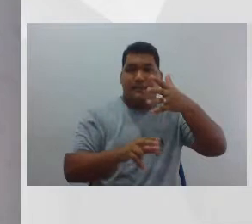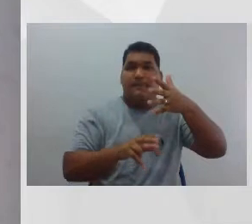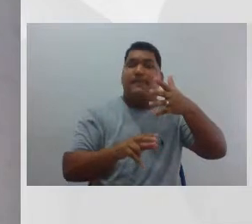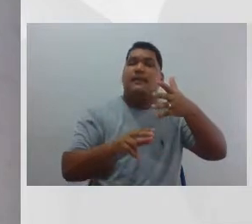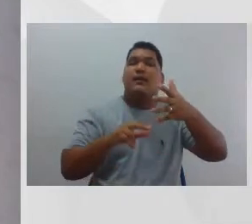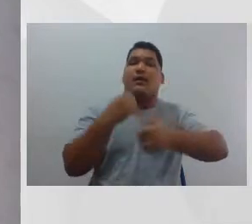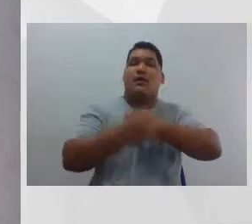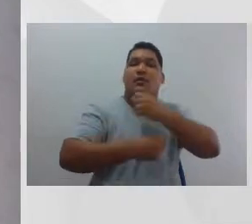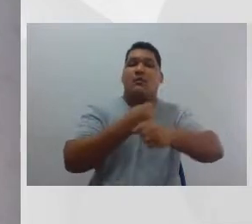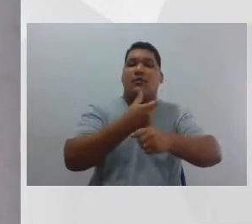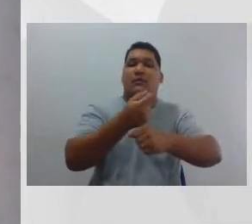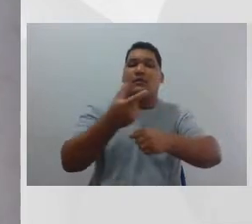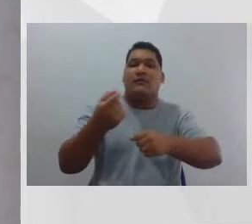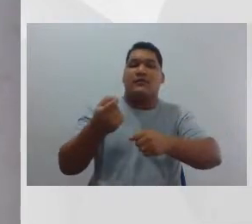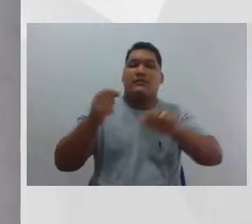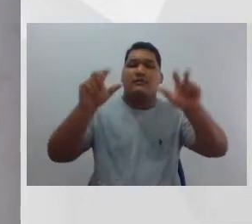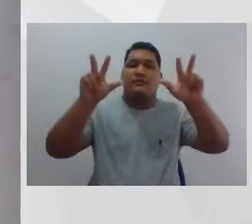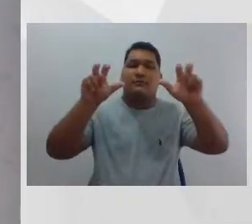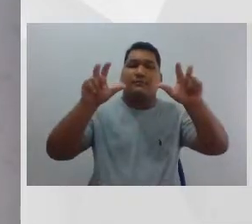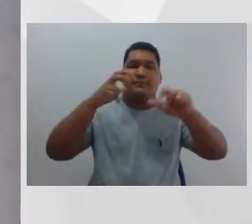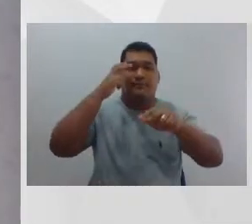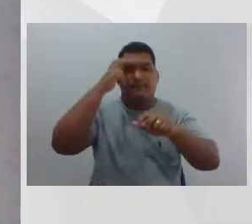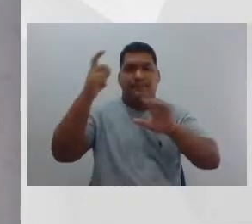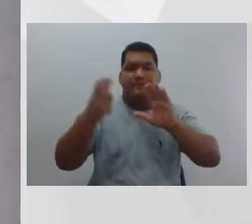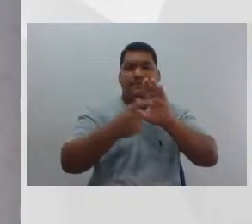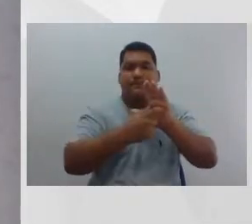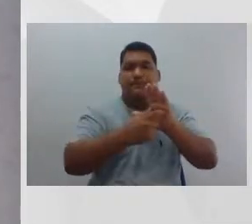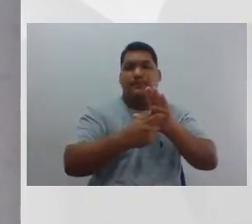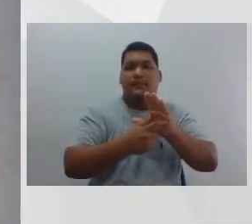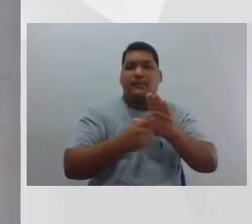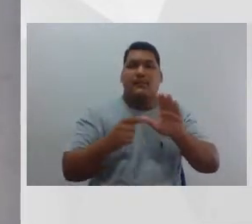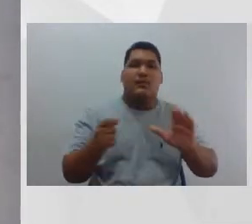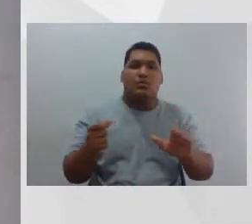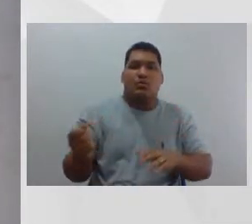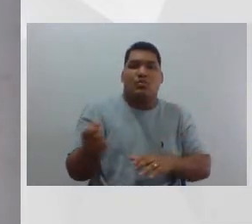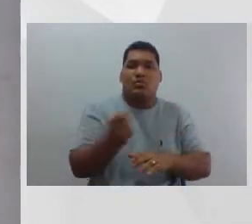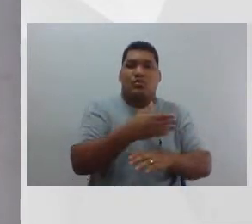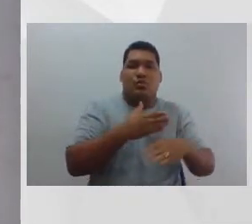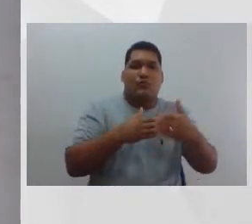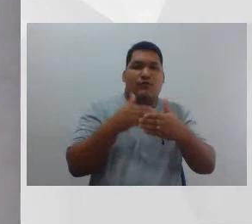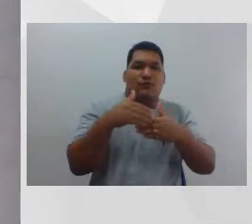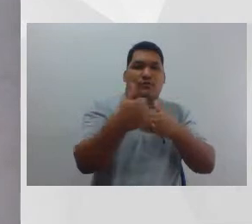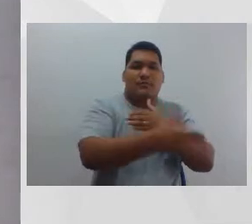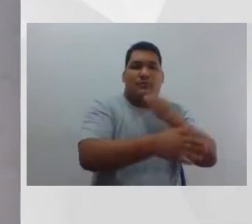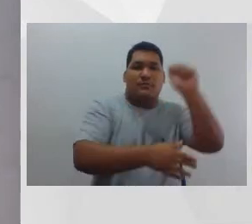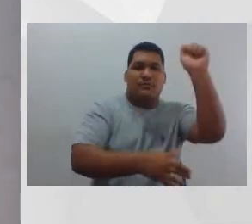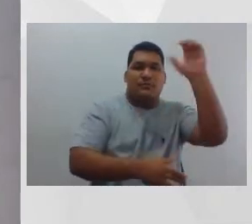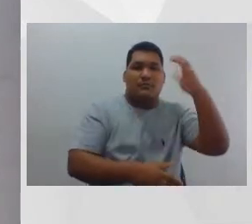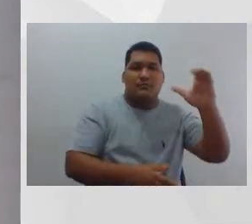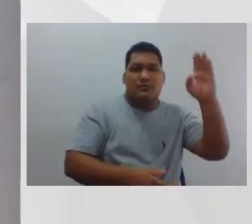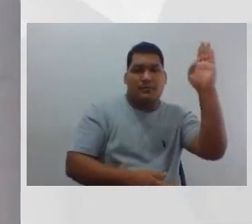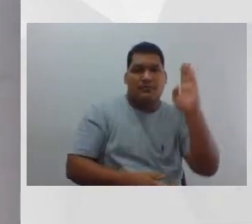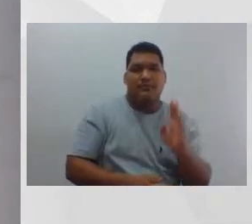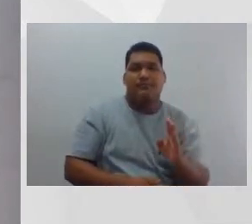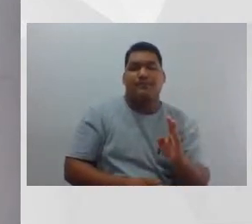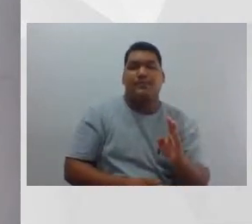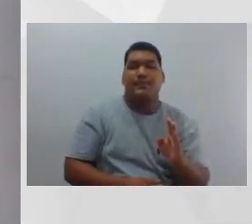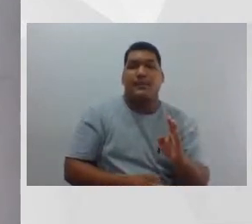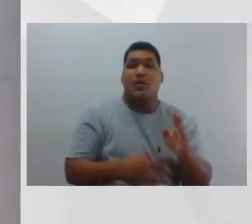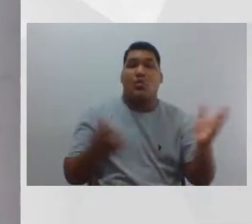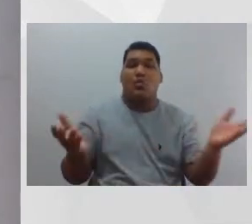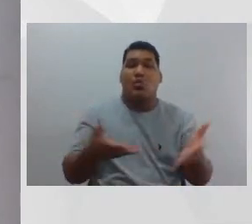2020 foi escolhido Inteligência Artificial, a nova fronteira da ciência brasileira. O nosso convidado